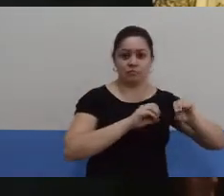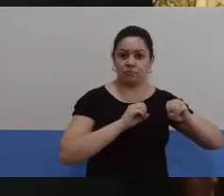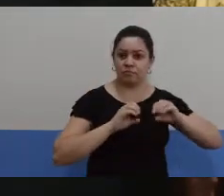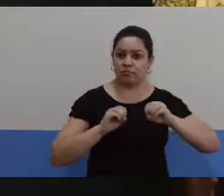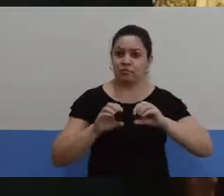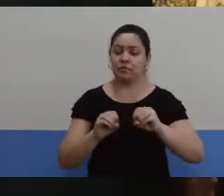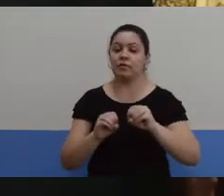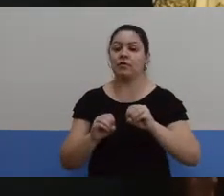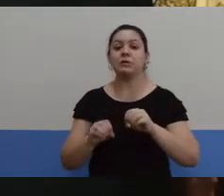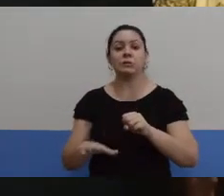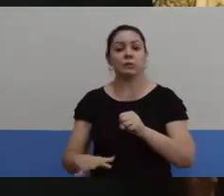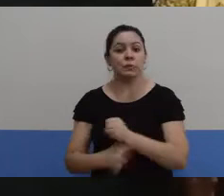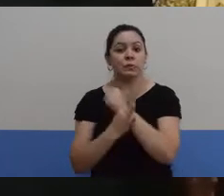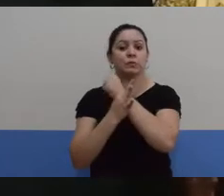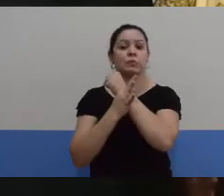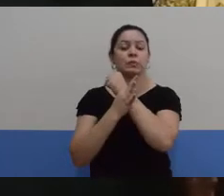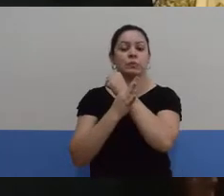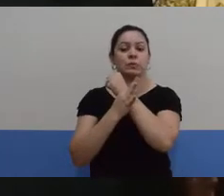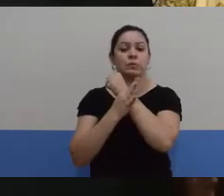a segurança.